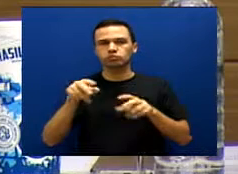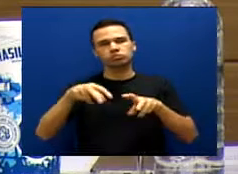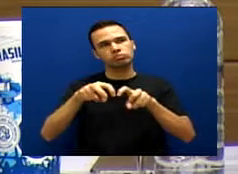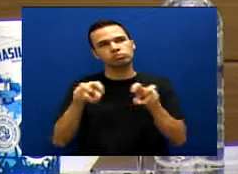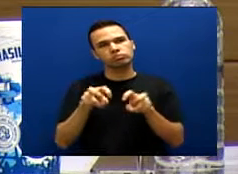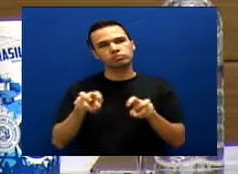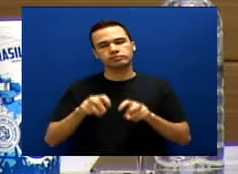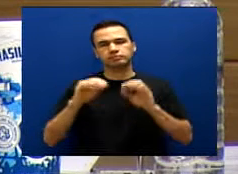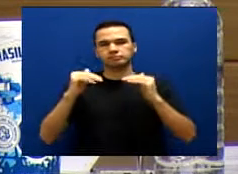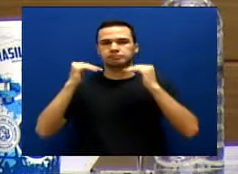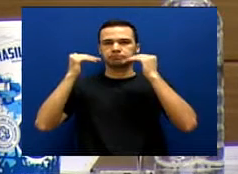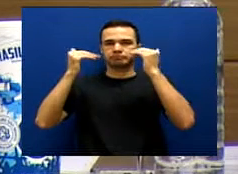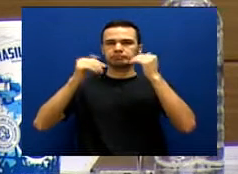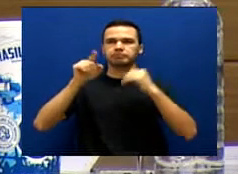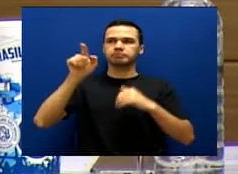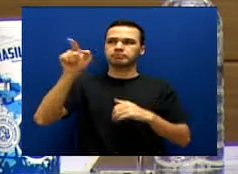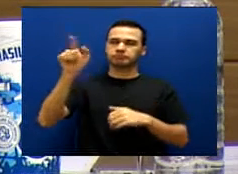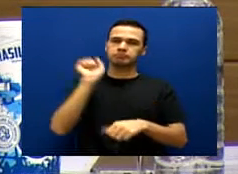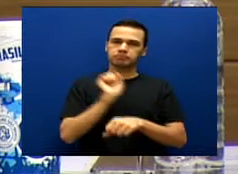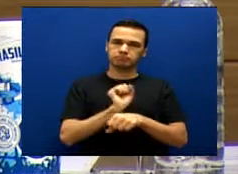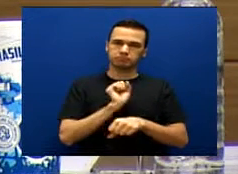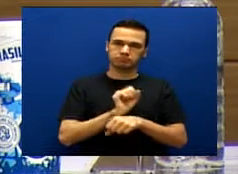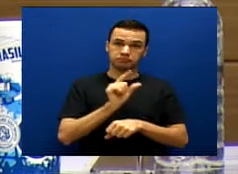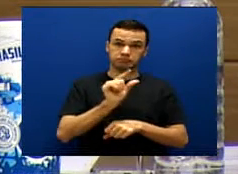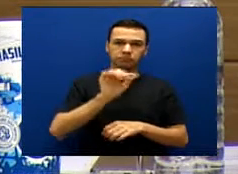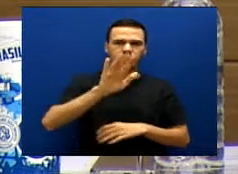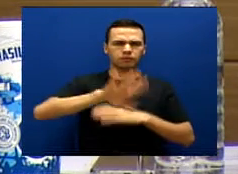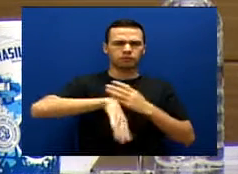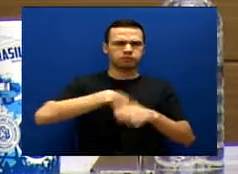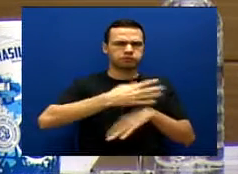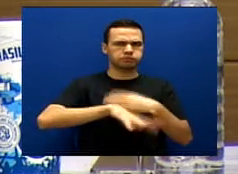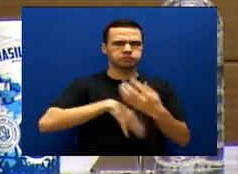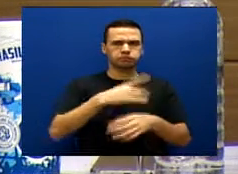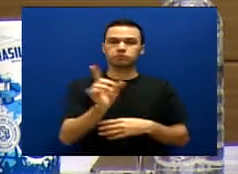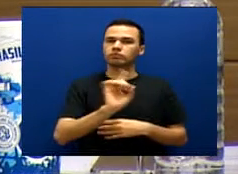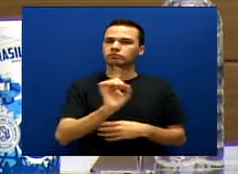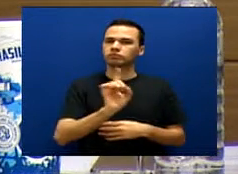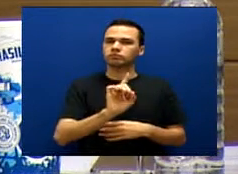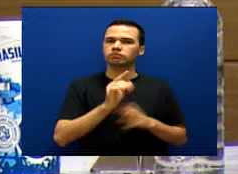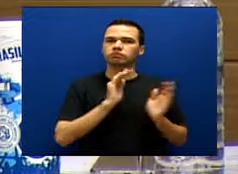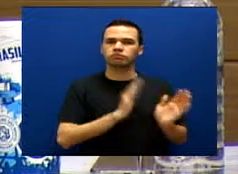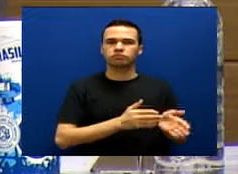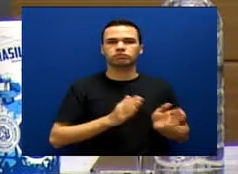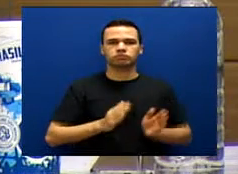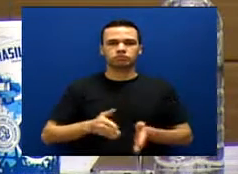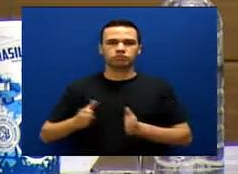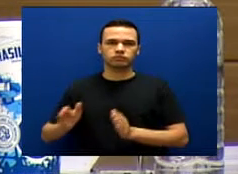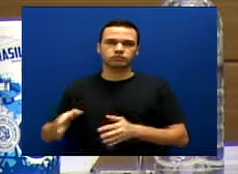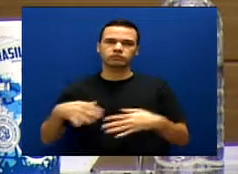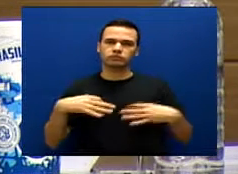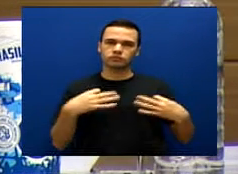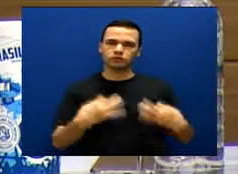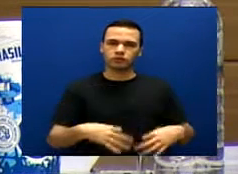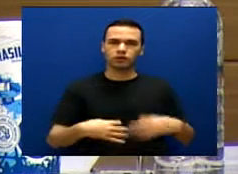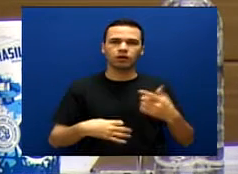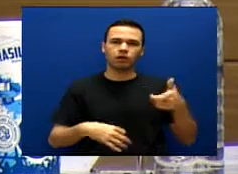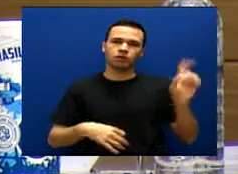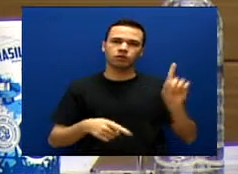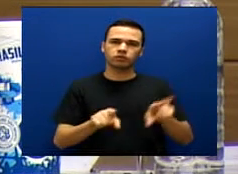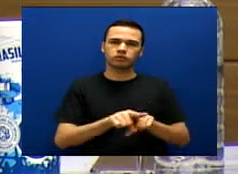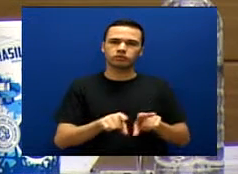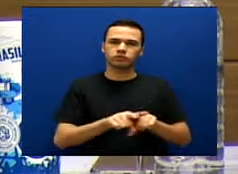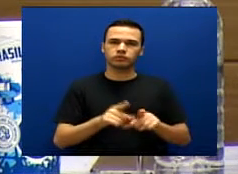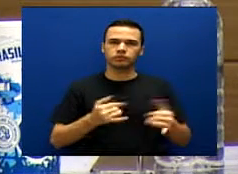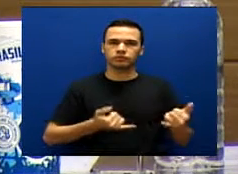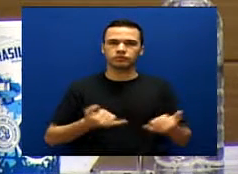arquibancada superior ficaram um pouco mais no estádio, mas não houve nenhum impedimento na saída, né? Foi muito bom. E uma das coisas que eu ouvi muito